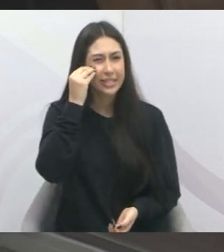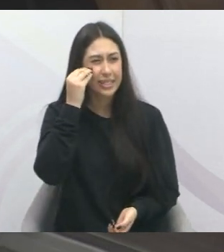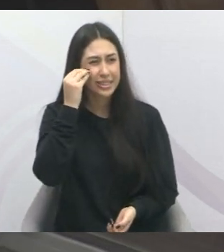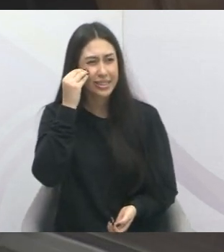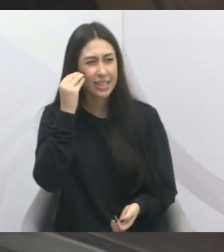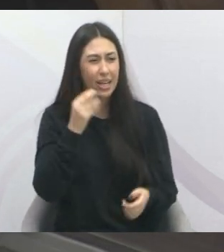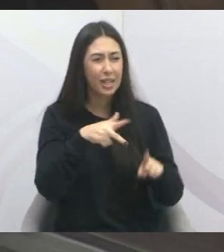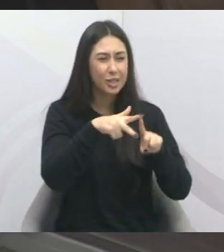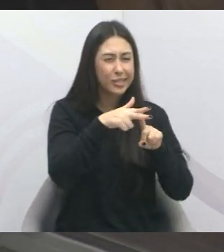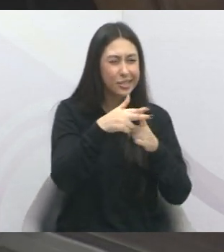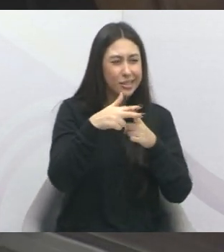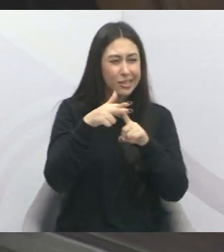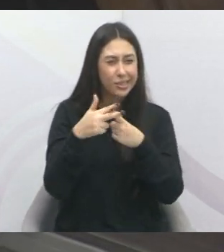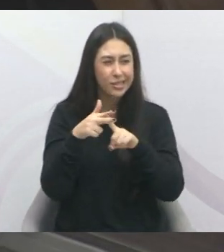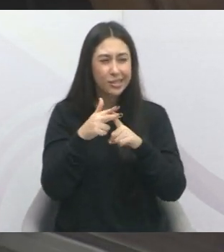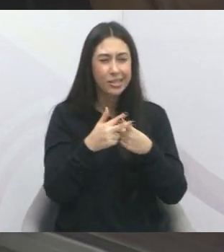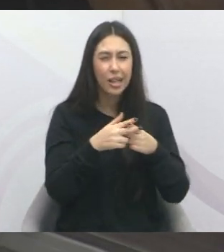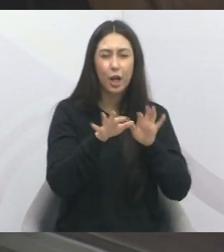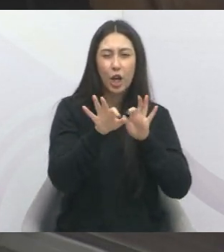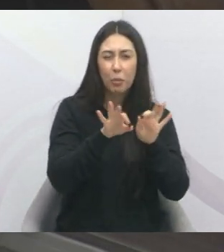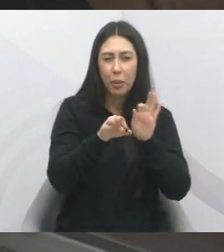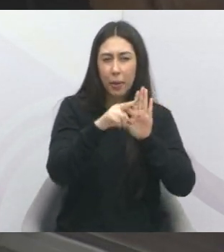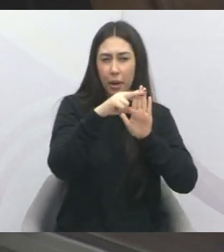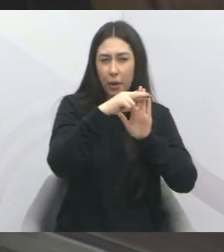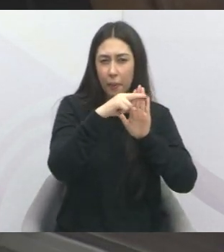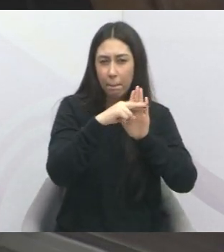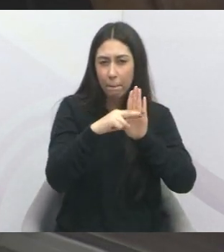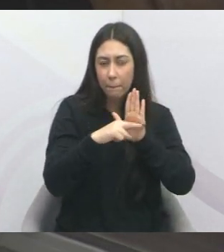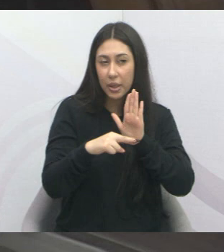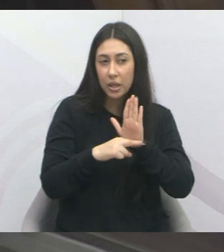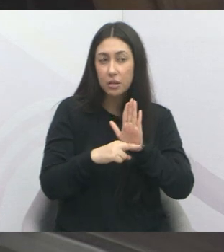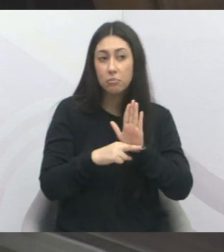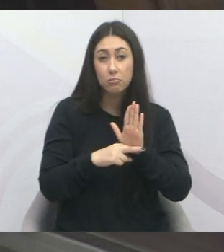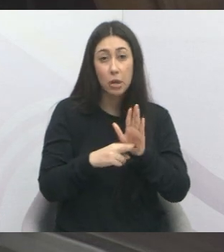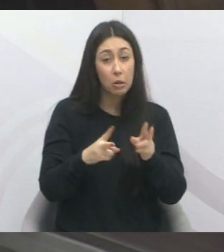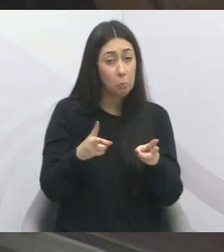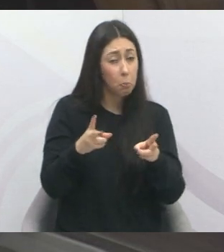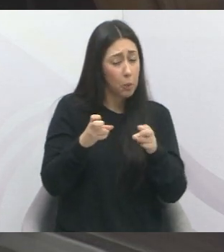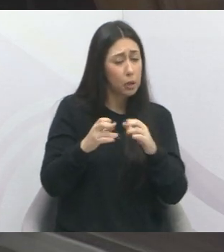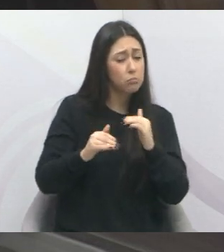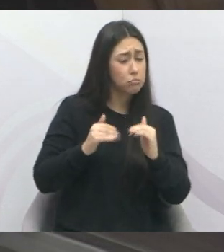aparar essas arestas, criar os protocolos de encaminhamento. Eu acho que tenho visto, parece que está